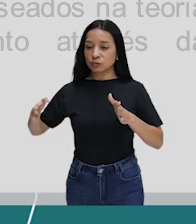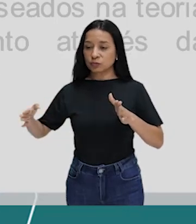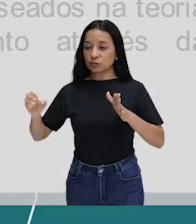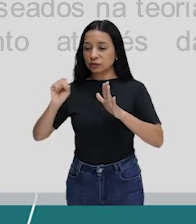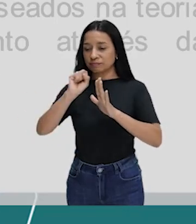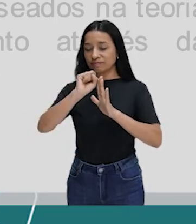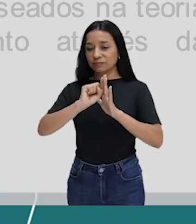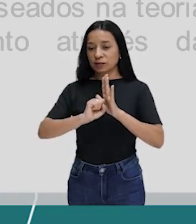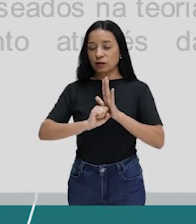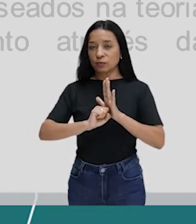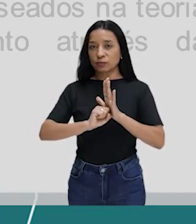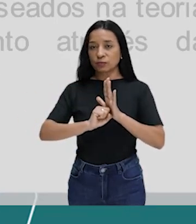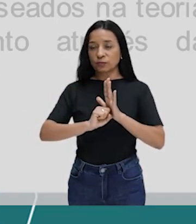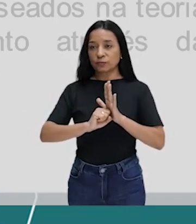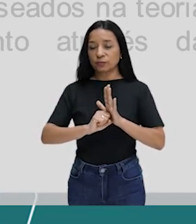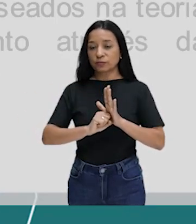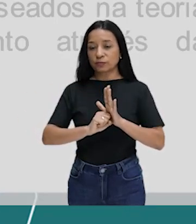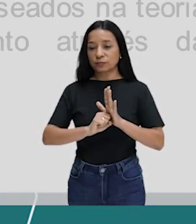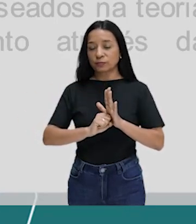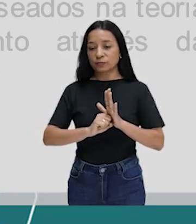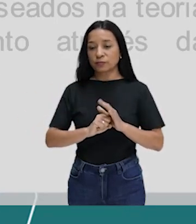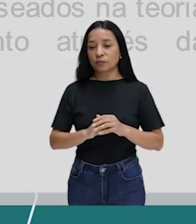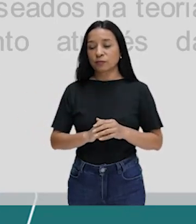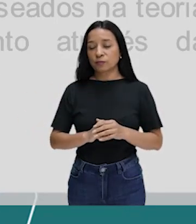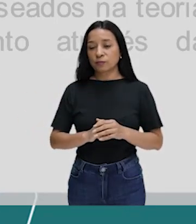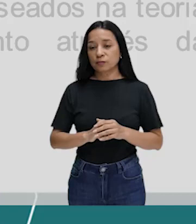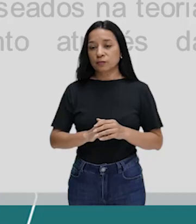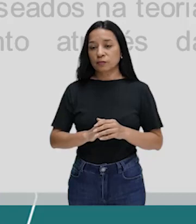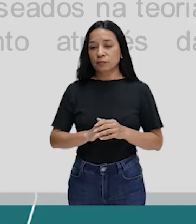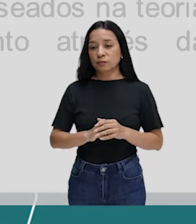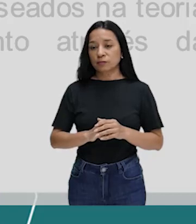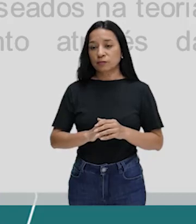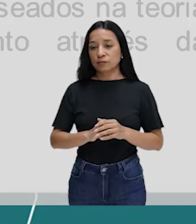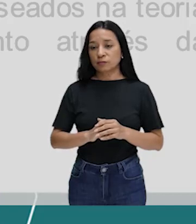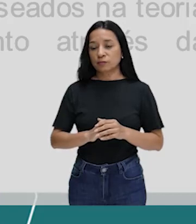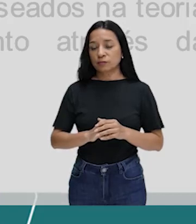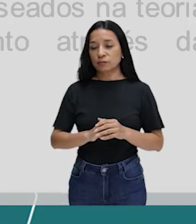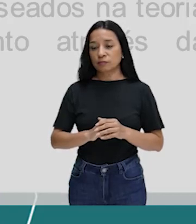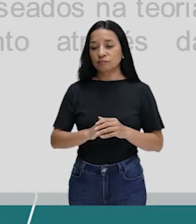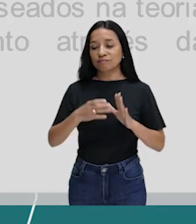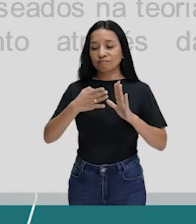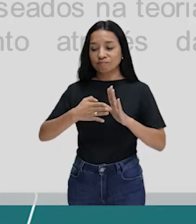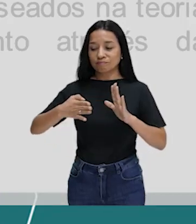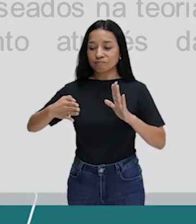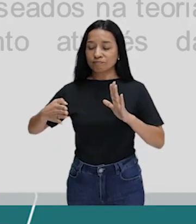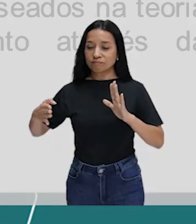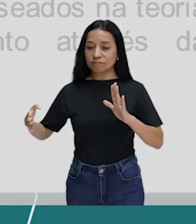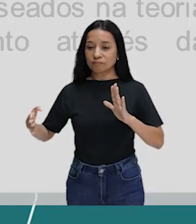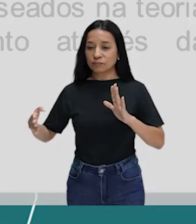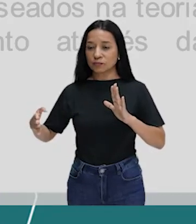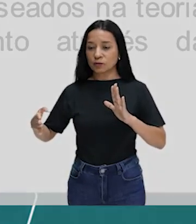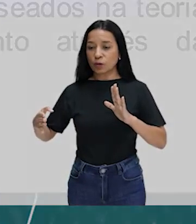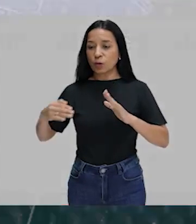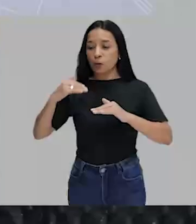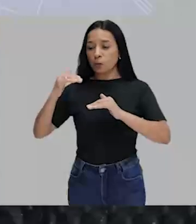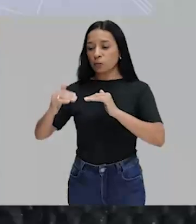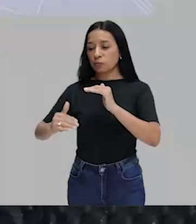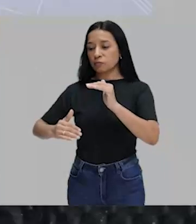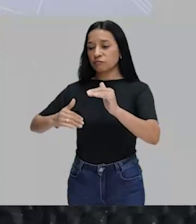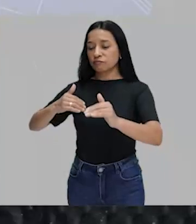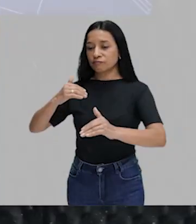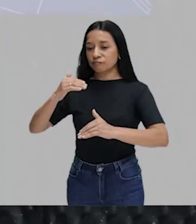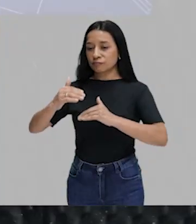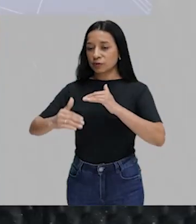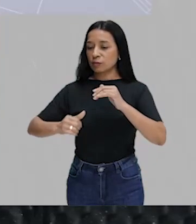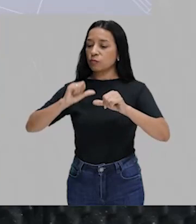séculos, né? Tem movimentos literários que vão durar um tempo bem extenso. Então, só que assim, vai passando o tempo, vai